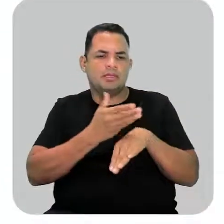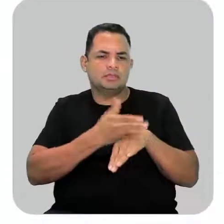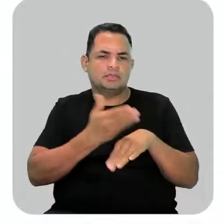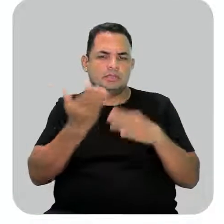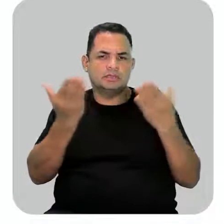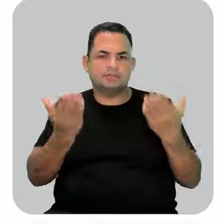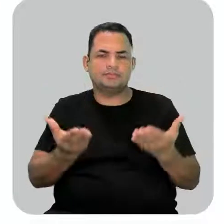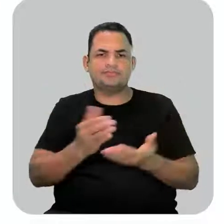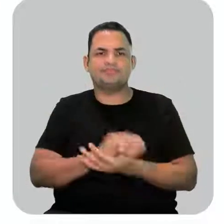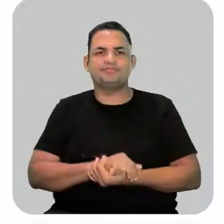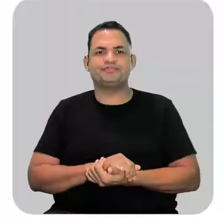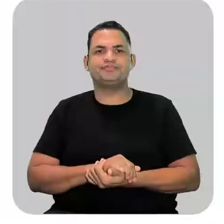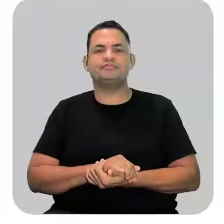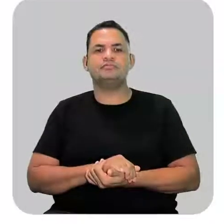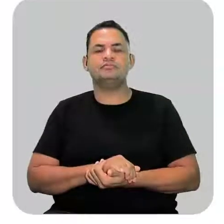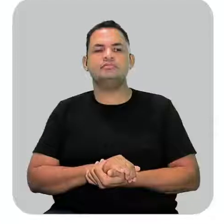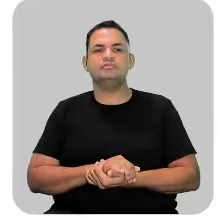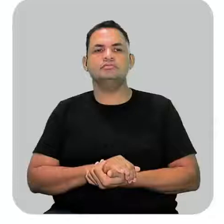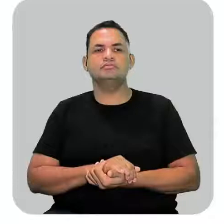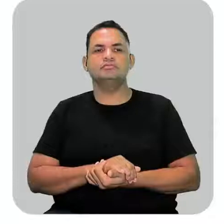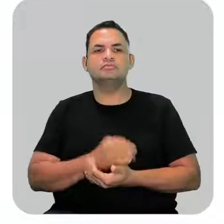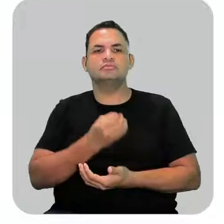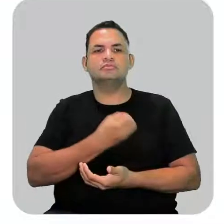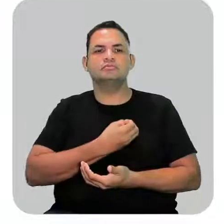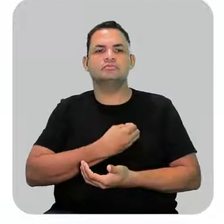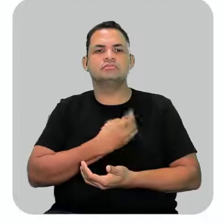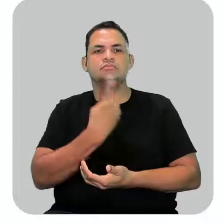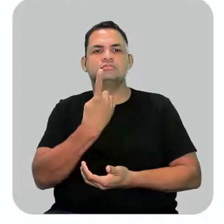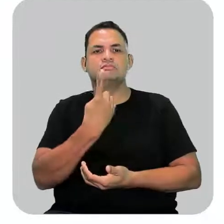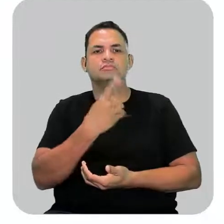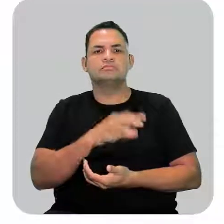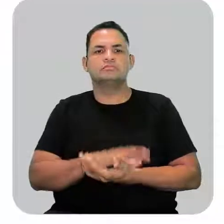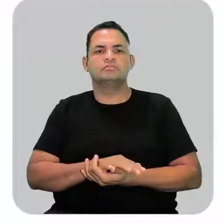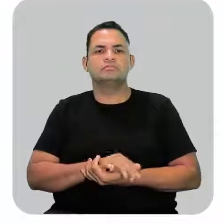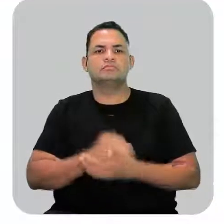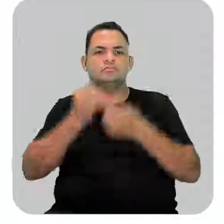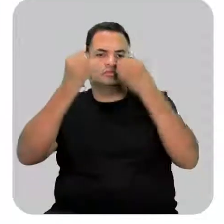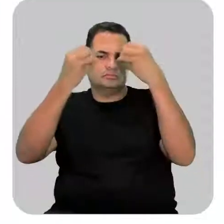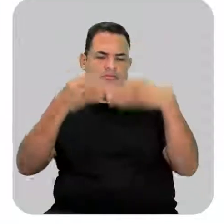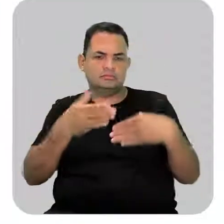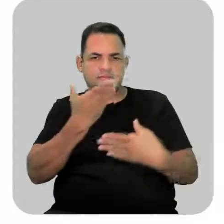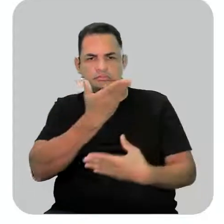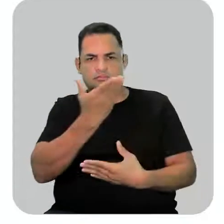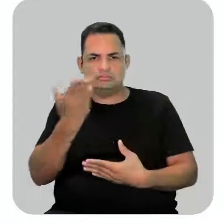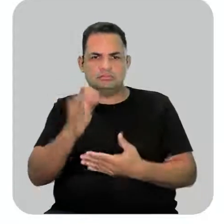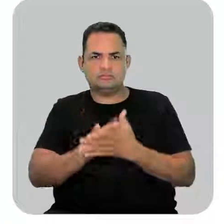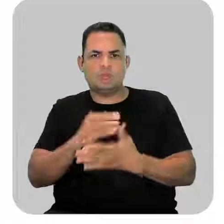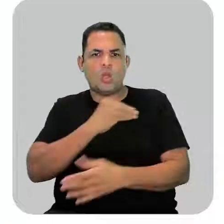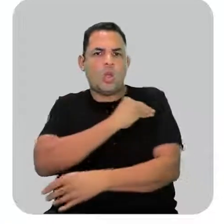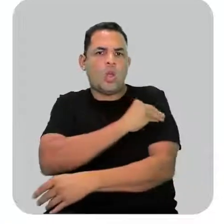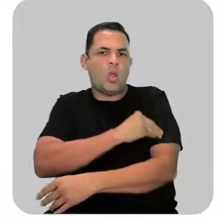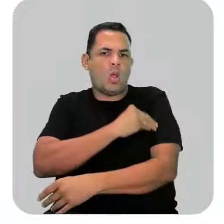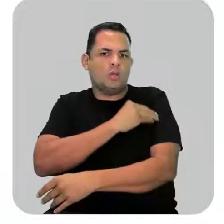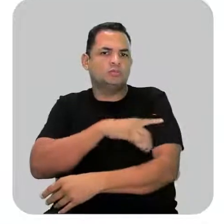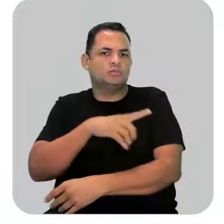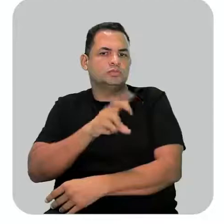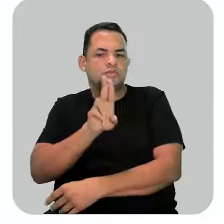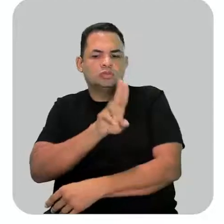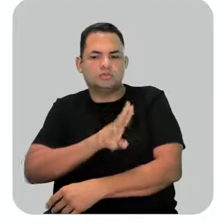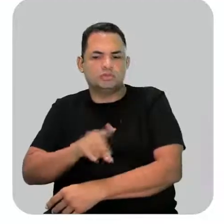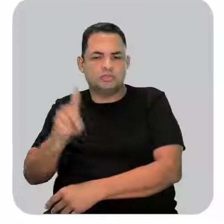pouquinho. Aqui na questão número 1, diz o seguinte: o álcool em